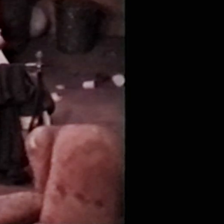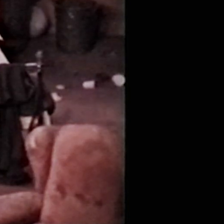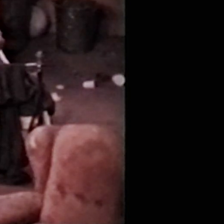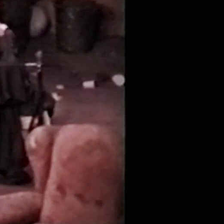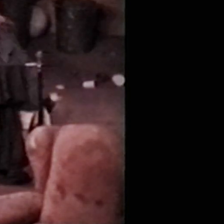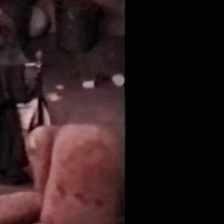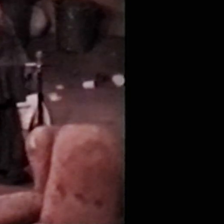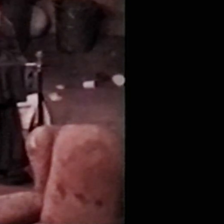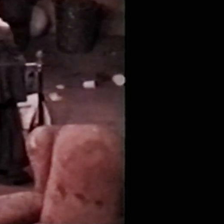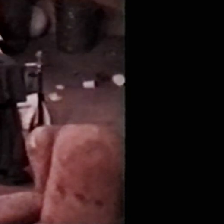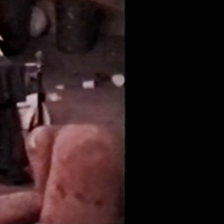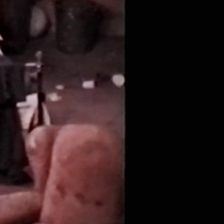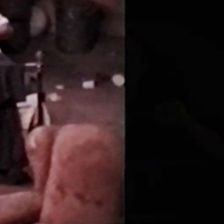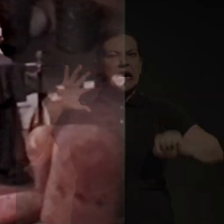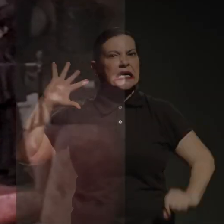Ah,